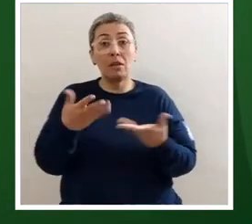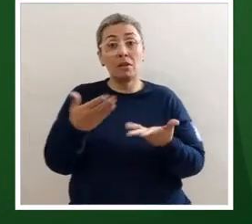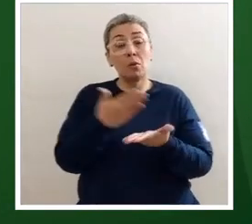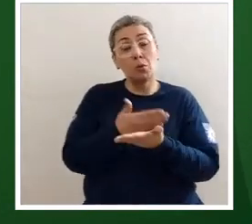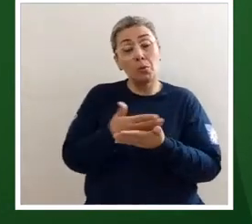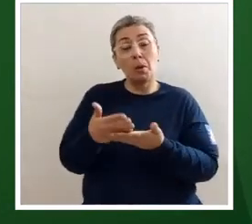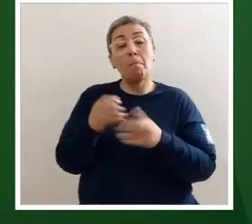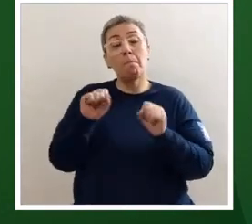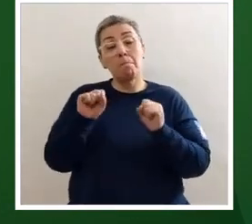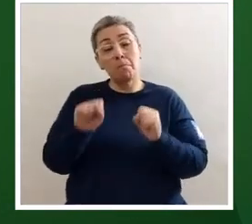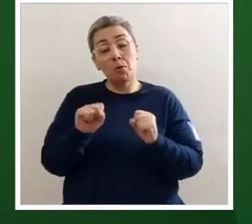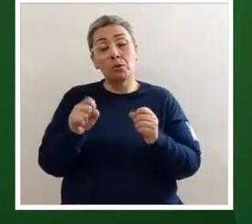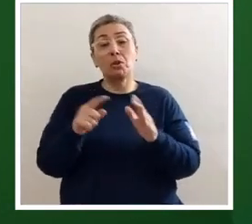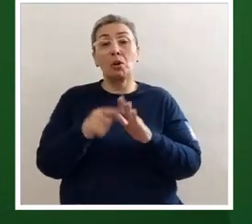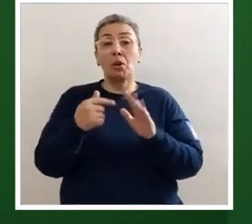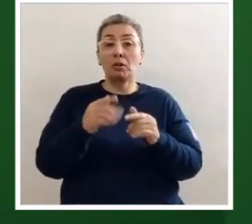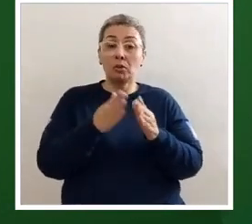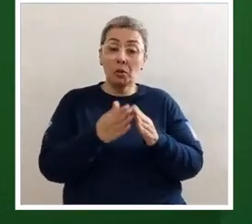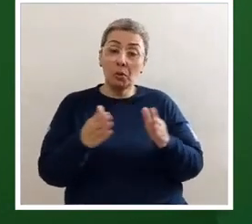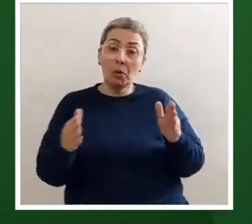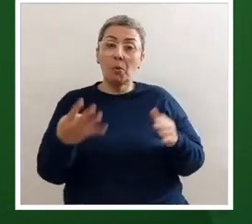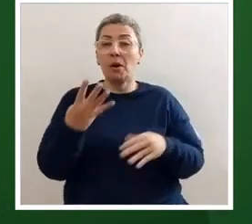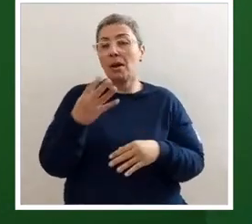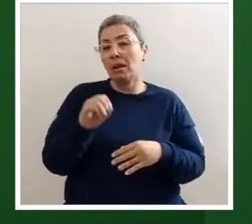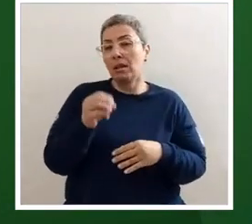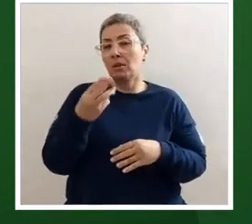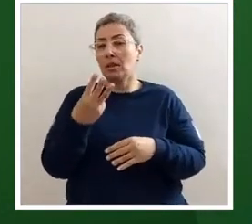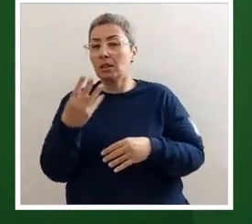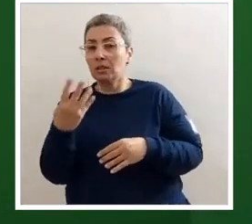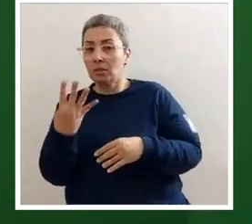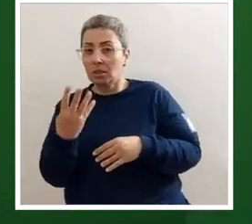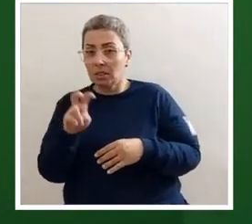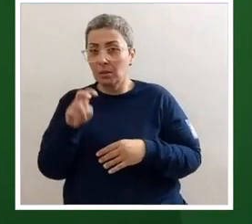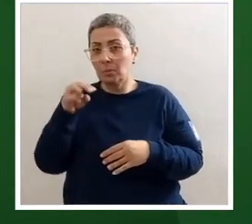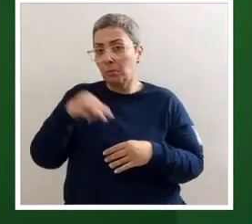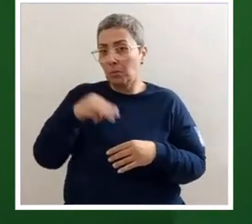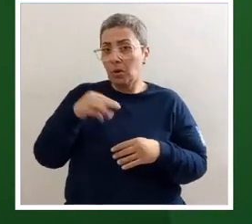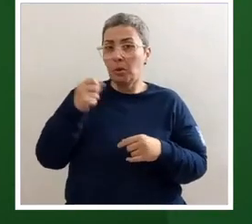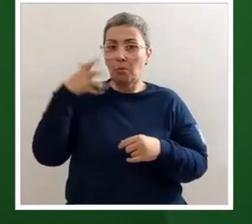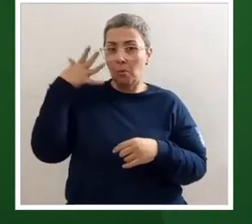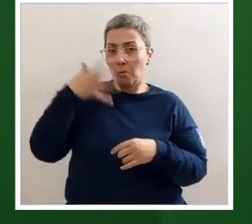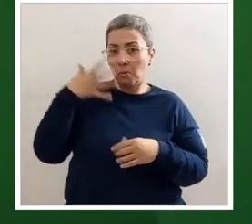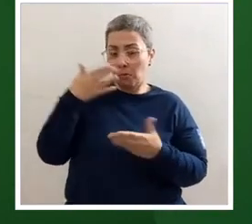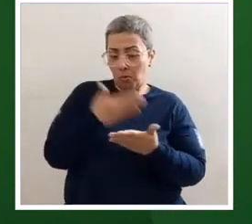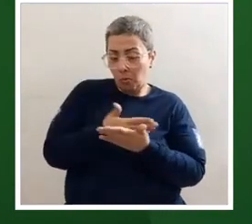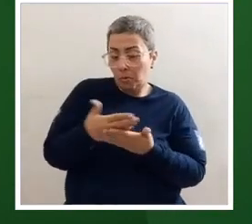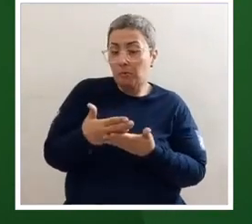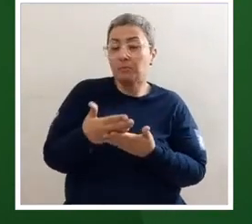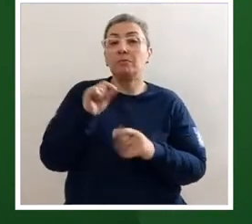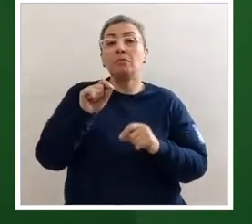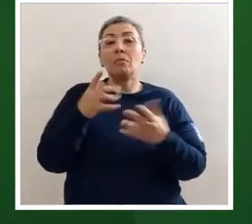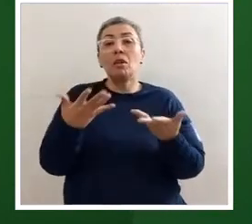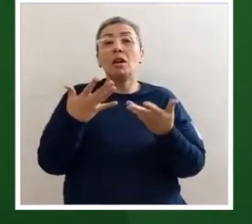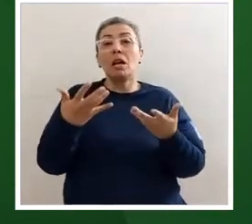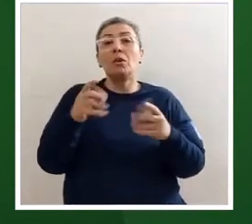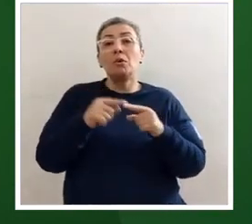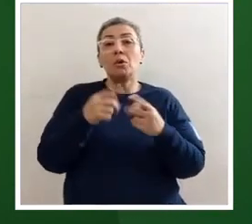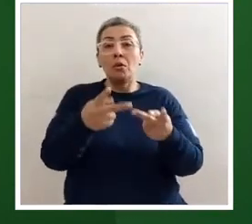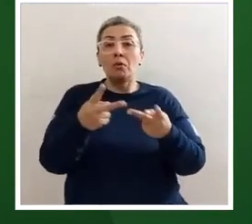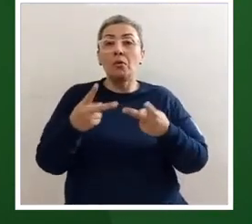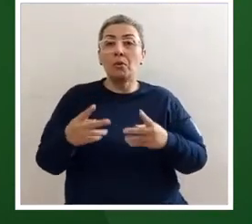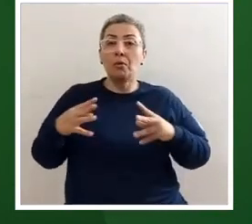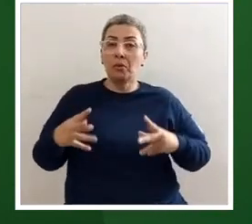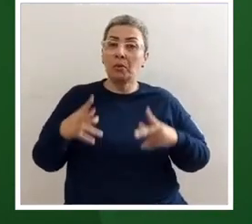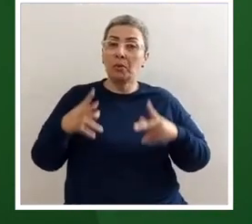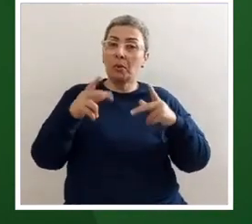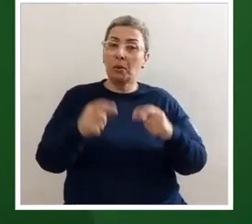a partir de agora esse prazo aí de uns 40 45 minutos para fazer essa manifestação Inicial e eu já quero convidar todos